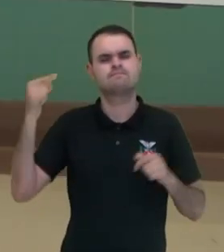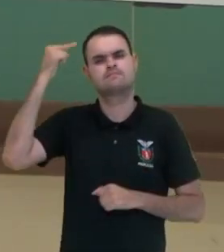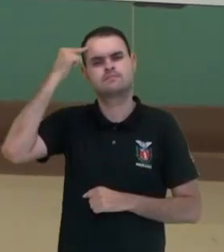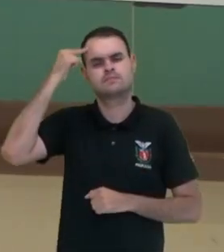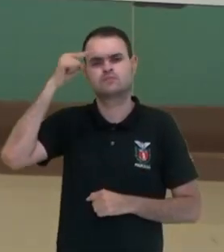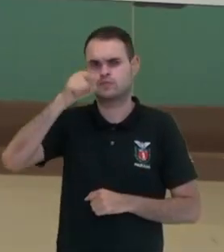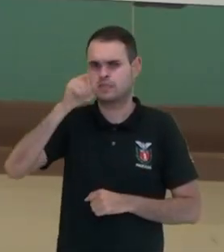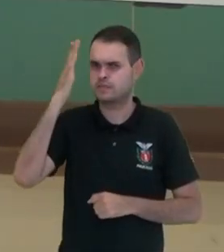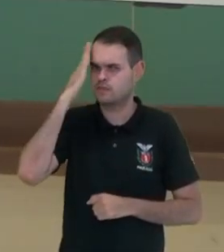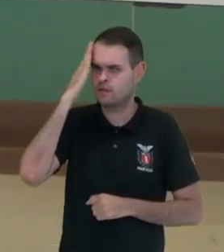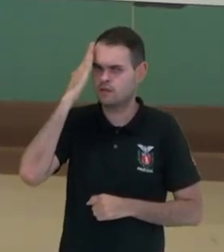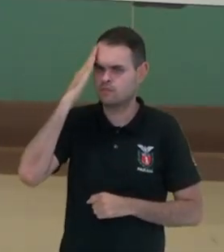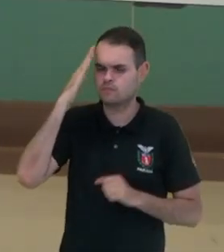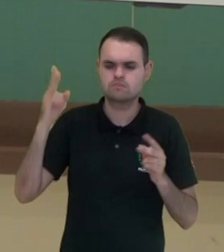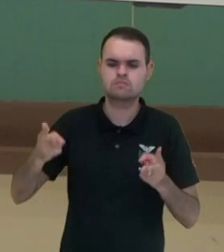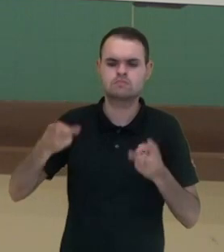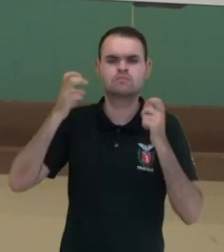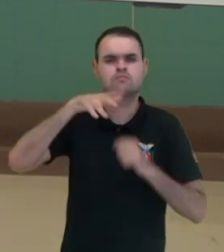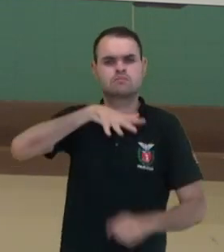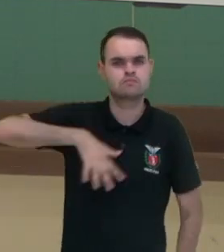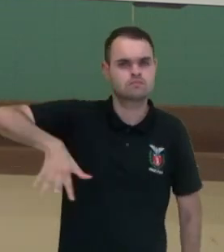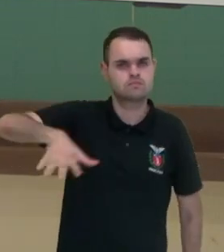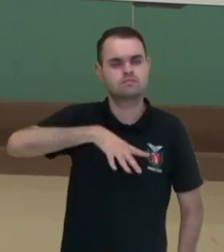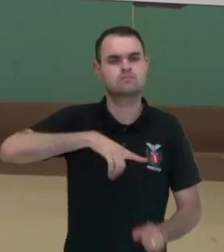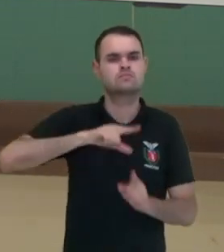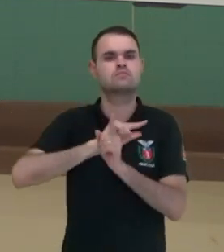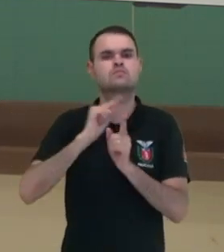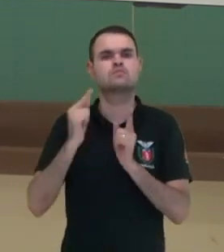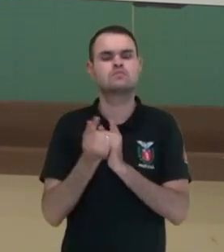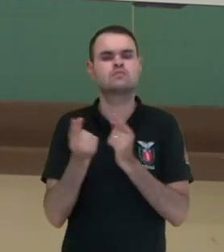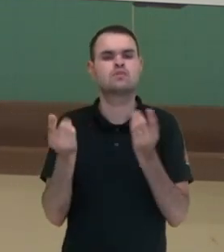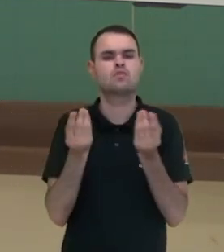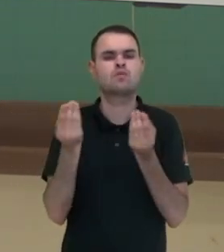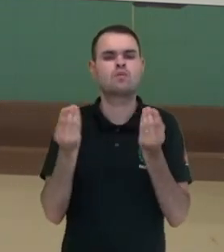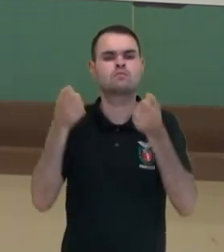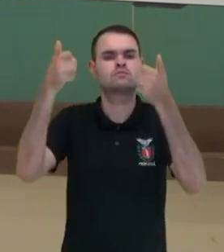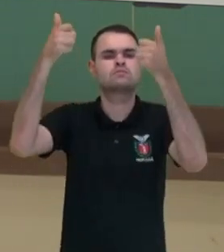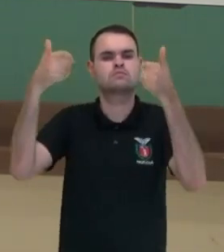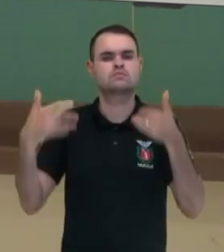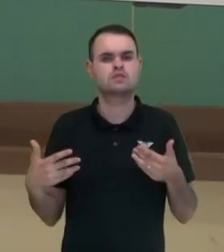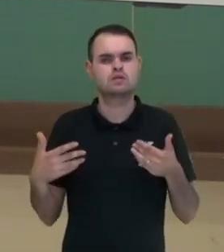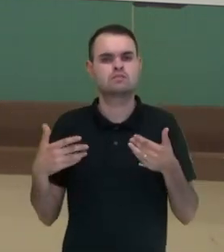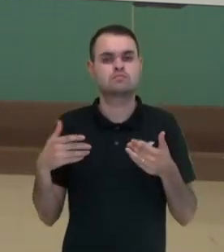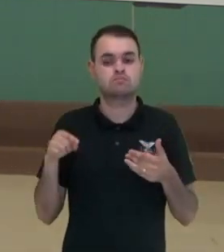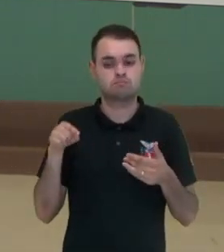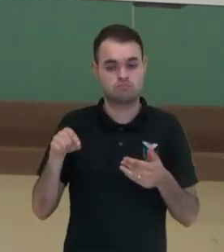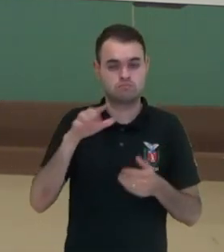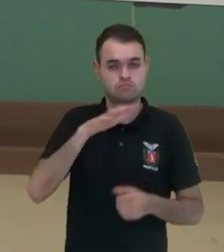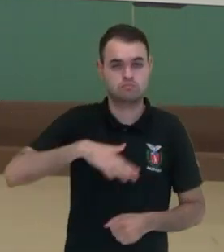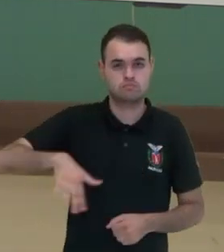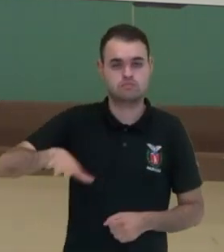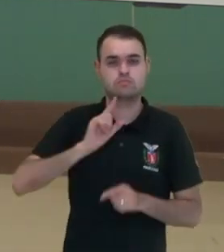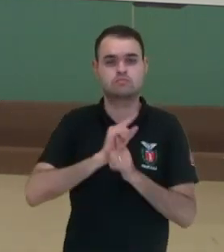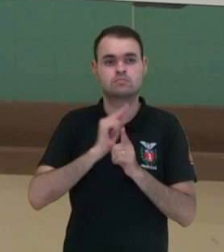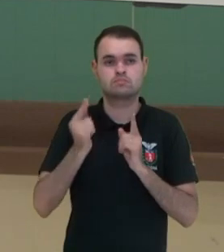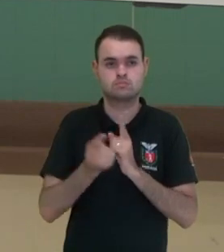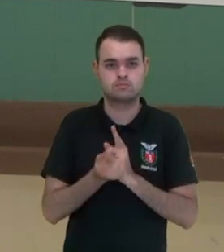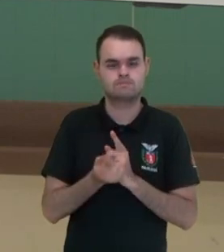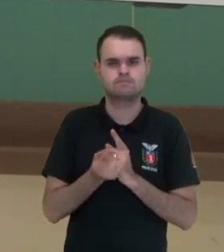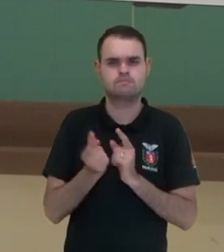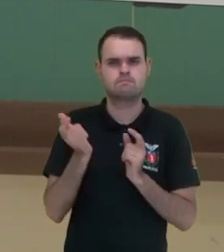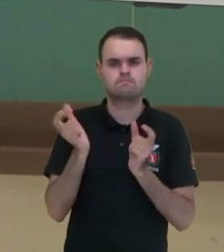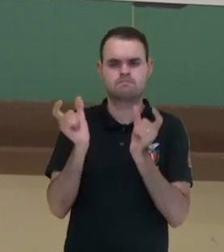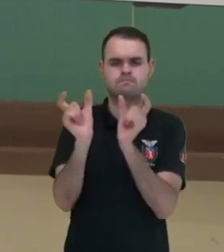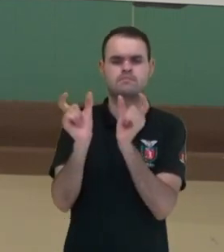sabe identificar o espaço geográfico? Como podemos definir o espaço geográfico? Quando usamos este termo,